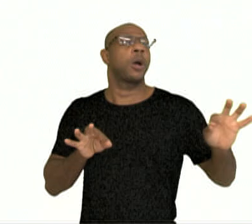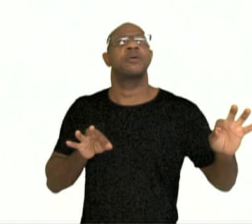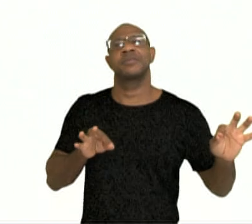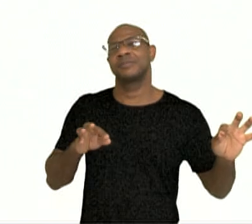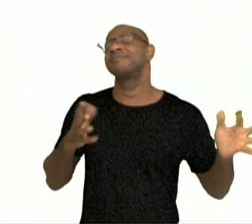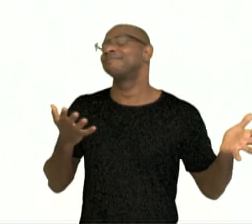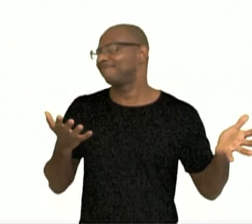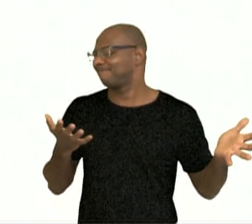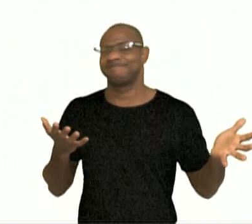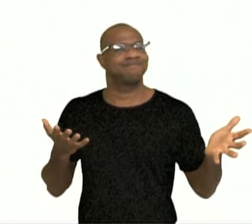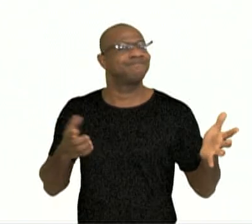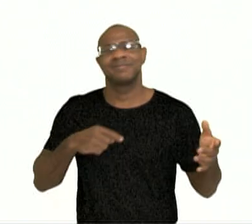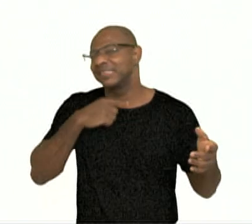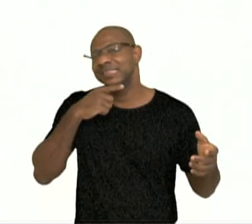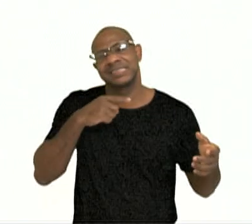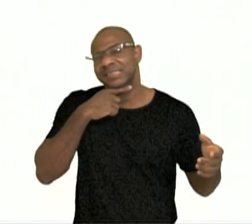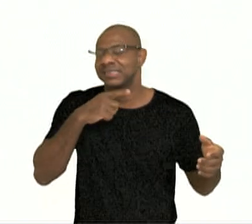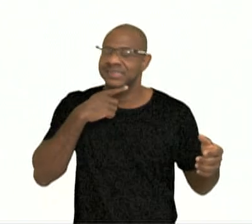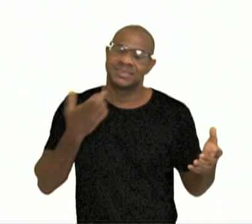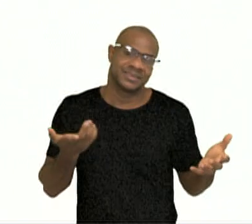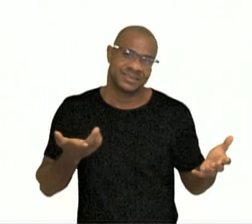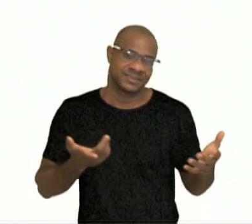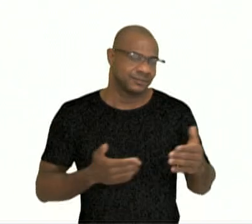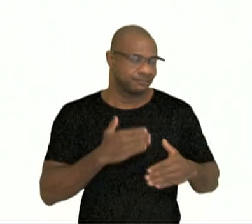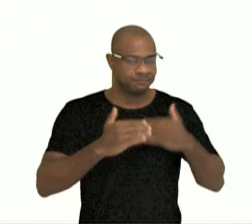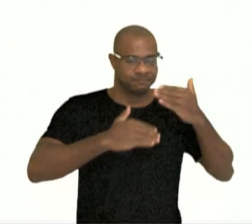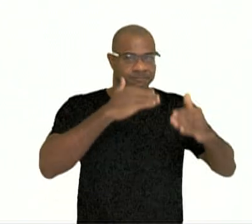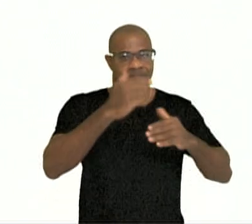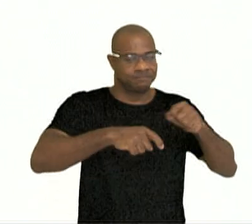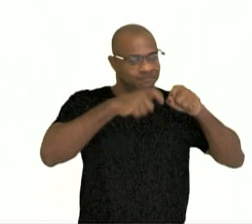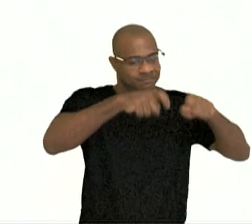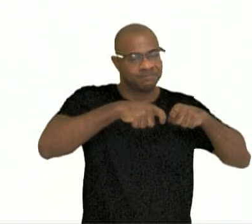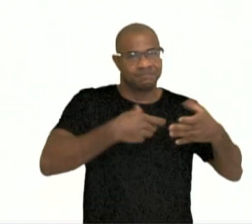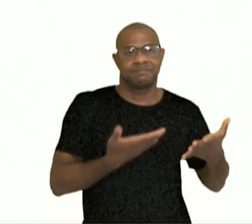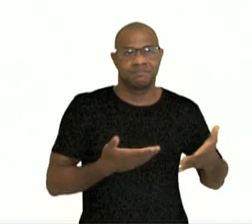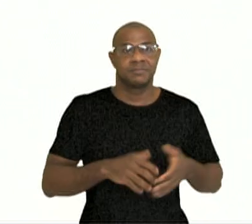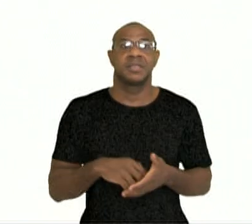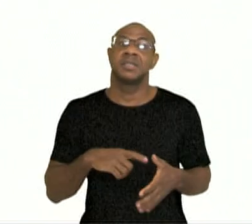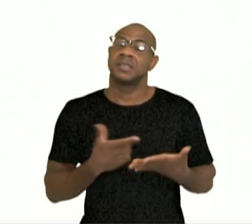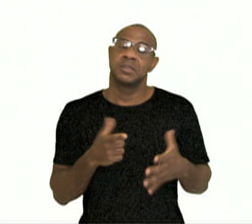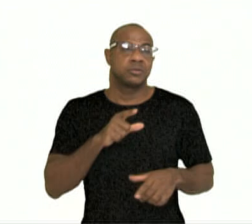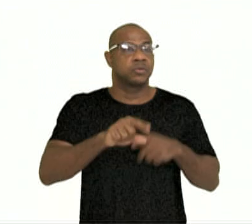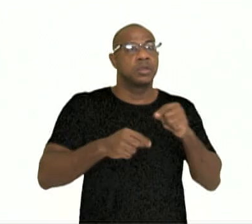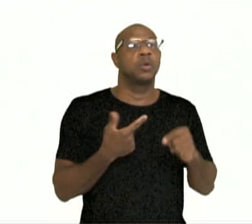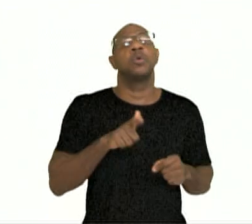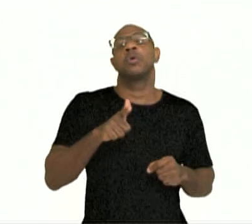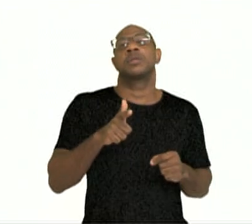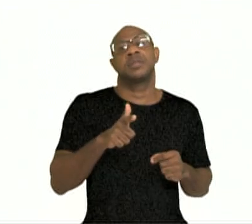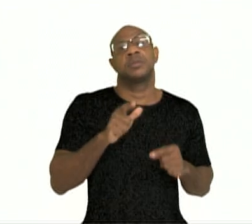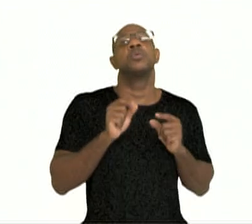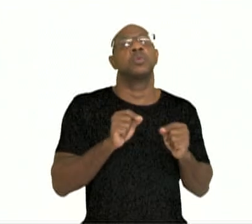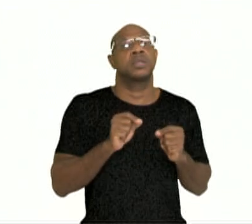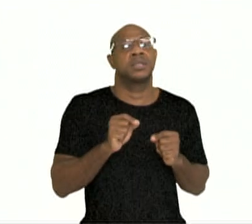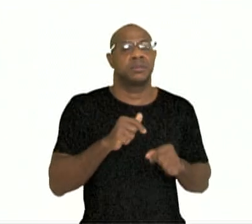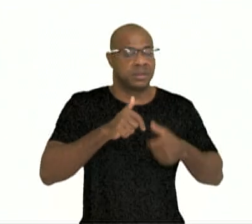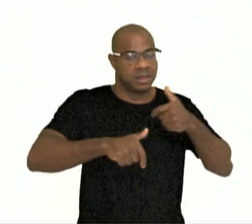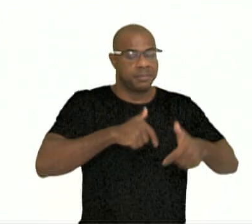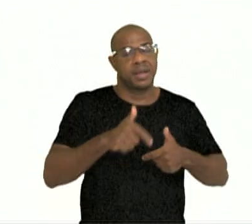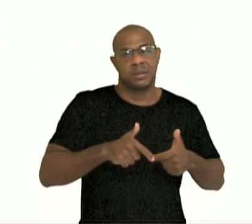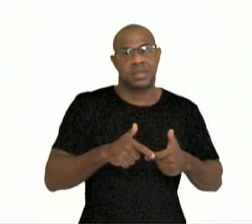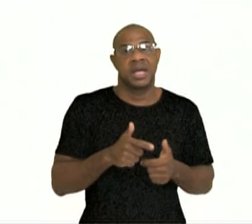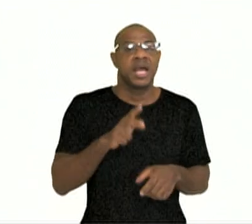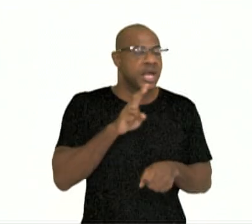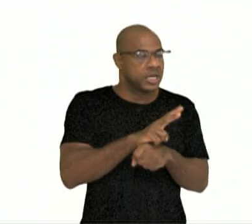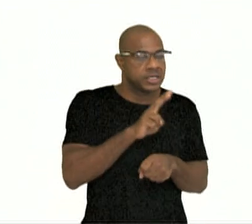tão propício para o desenvolvimento da agricultura, então optou-se por outra atividade que foi a criação de animais e depois